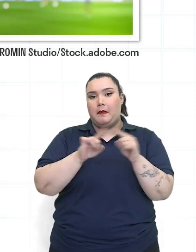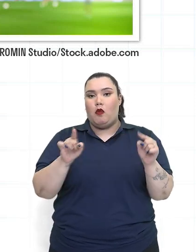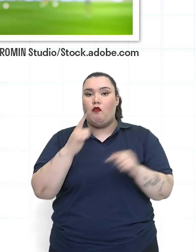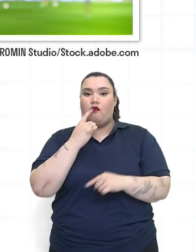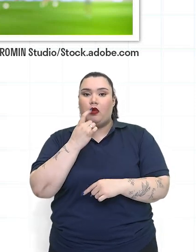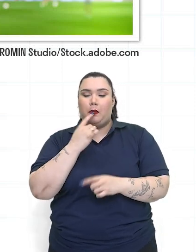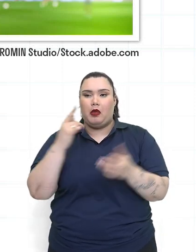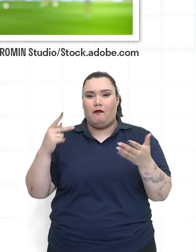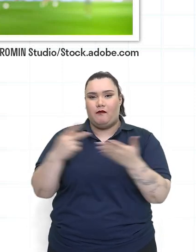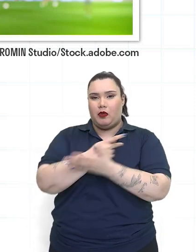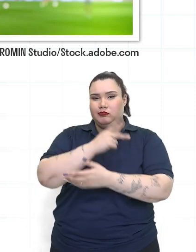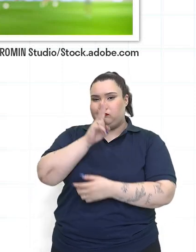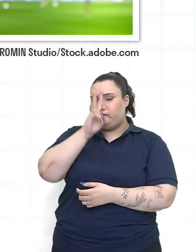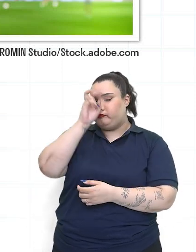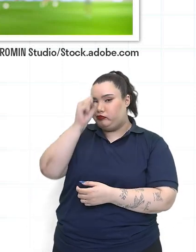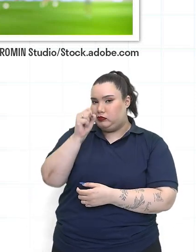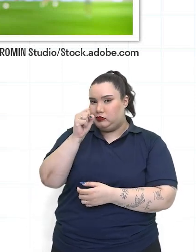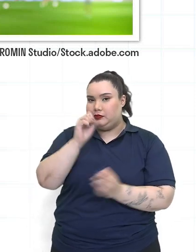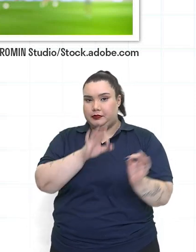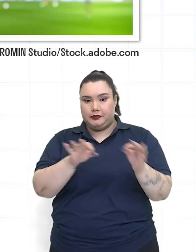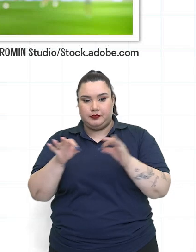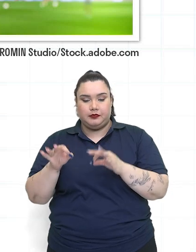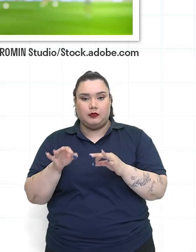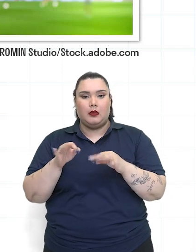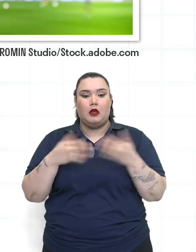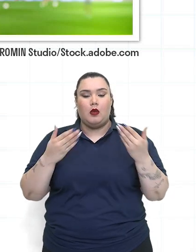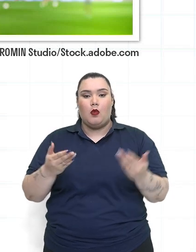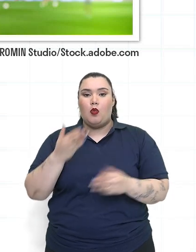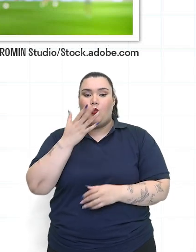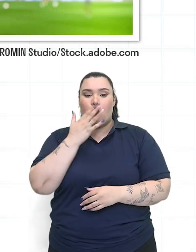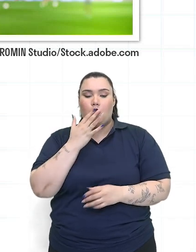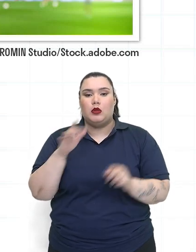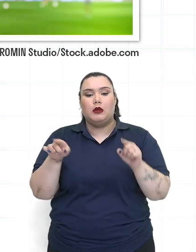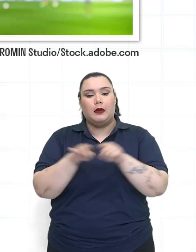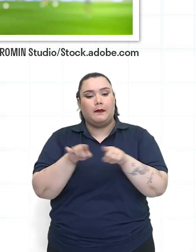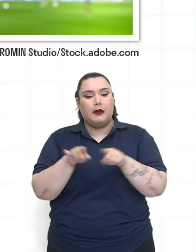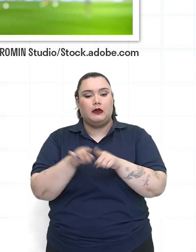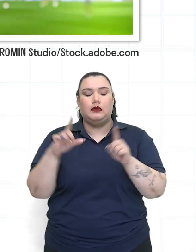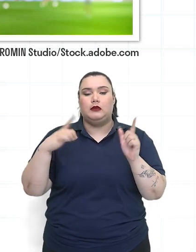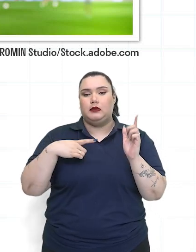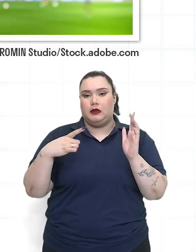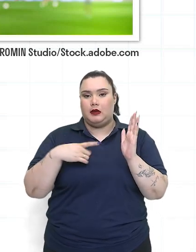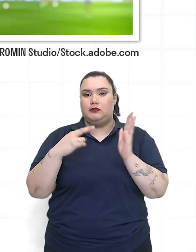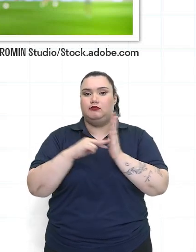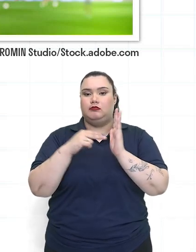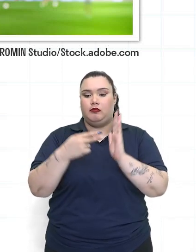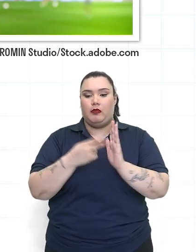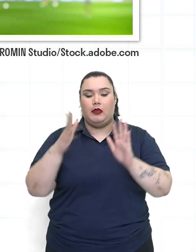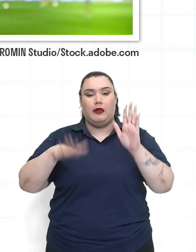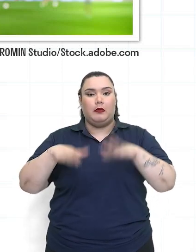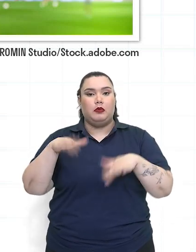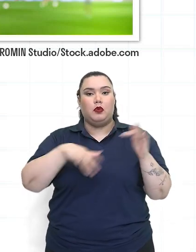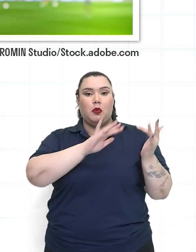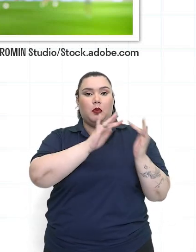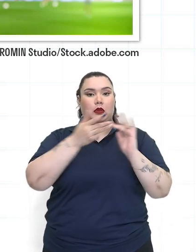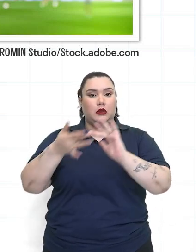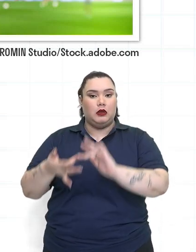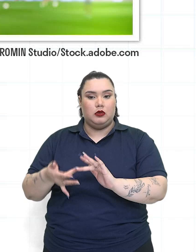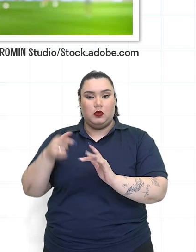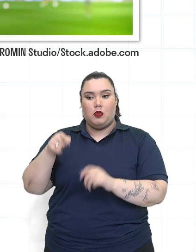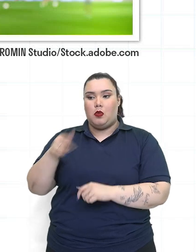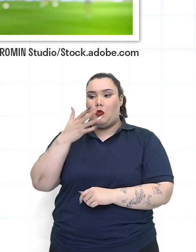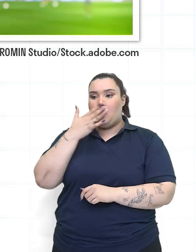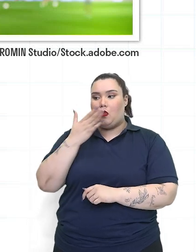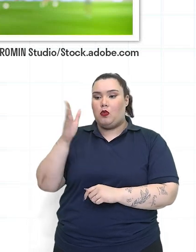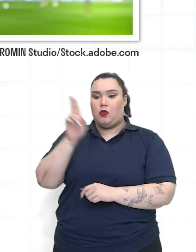né? Então, observe que as cores também, elas têm um significado. Dependendo do contexto em que aquela cor